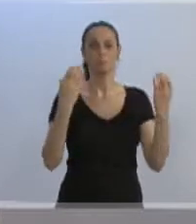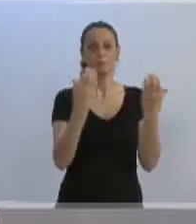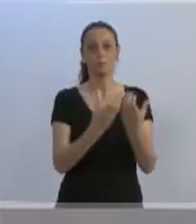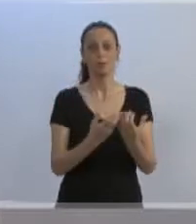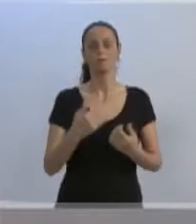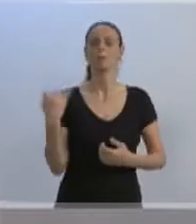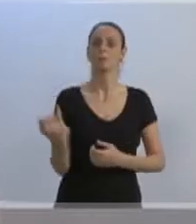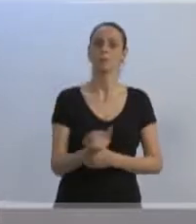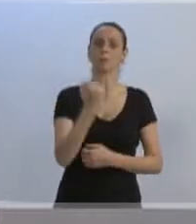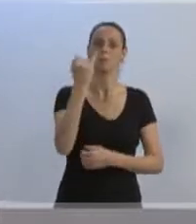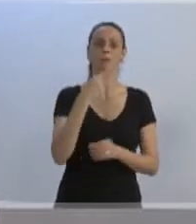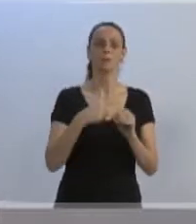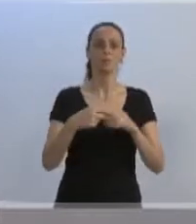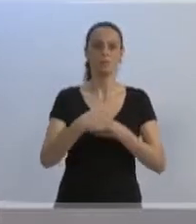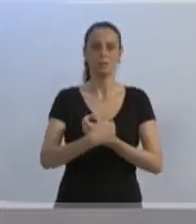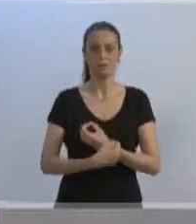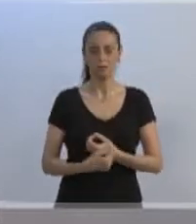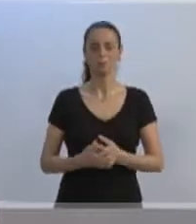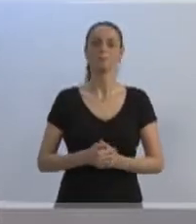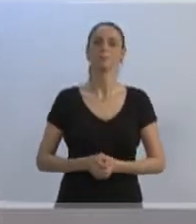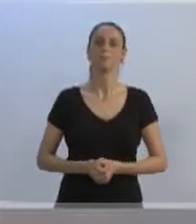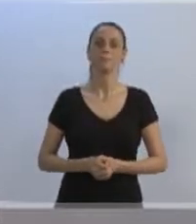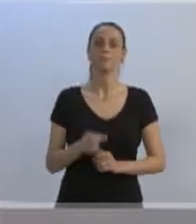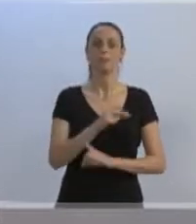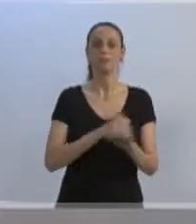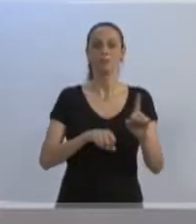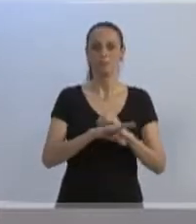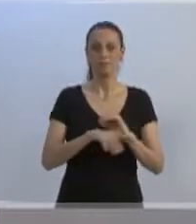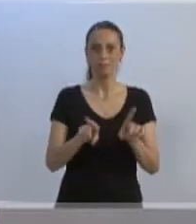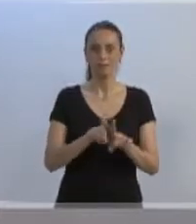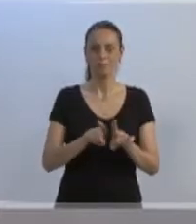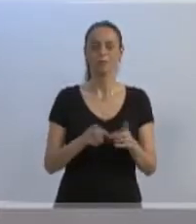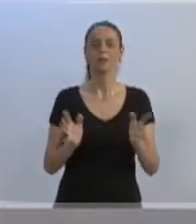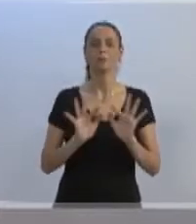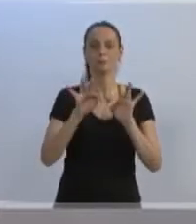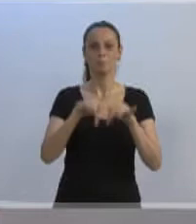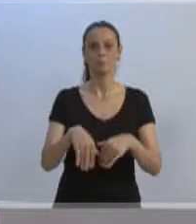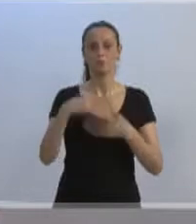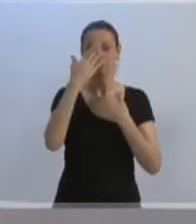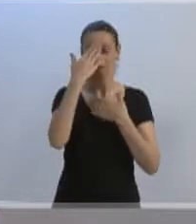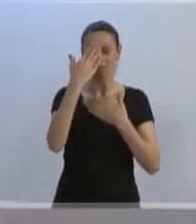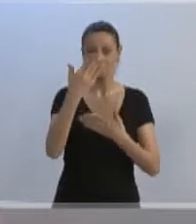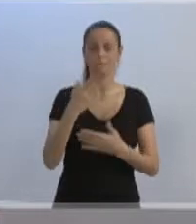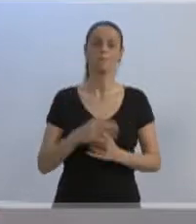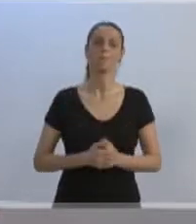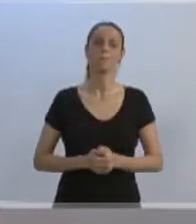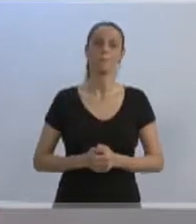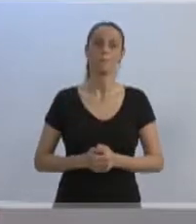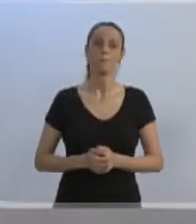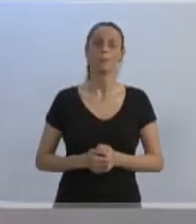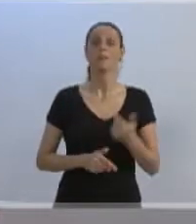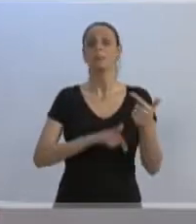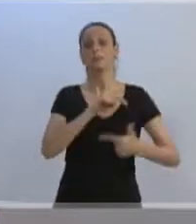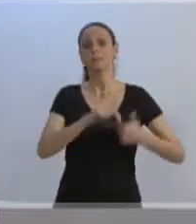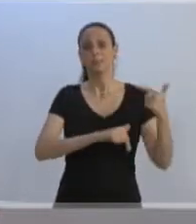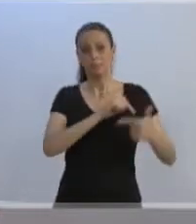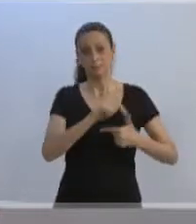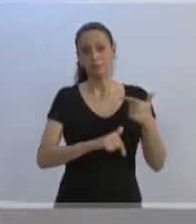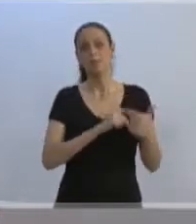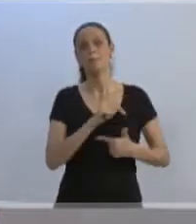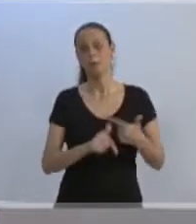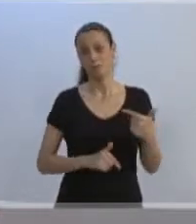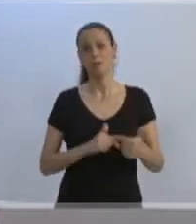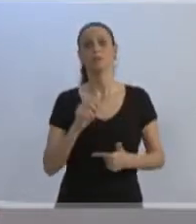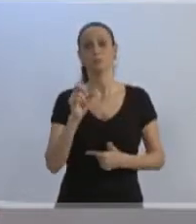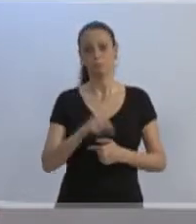maior de uma cidade que é o bem maior da nossa sociedade e pra finalizar eu quero agradecer que também não é só de trabalho que que os